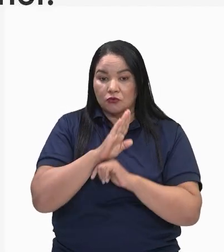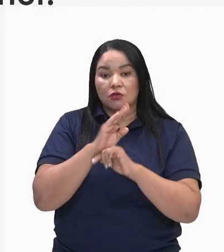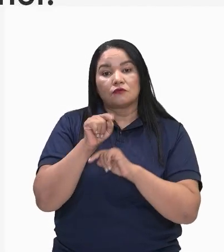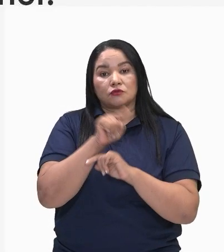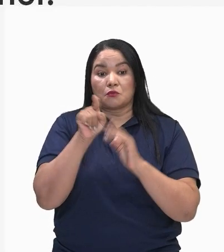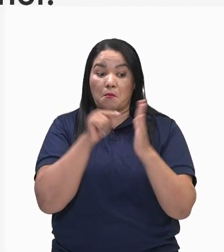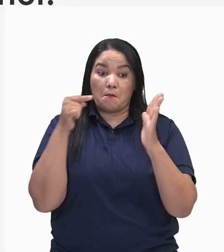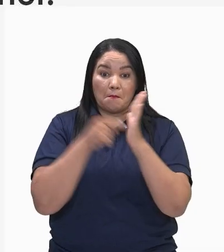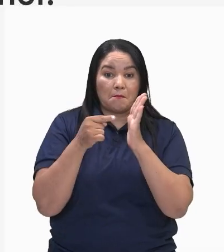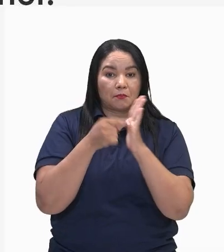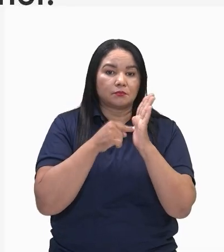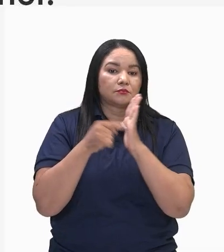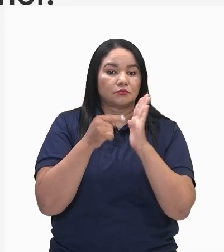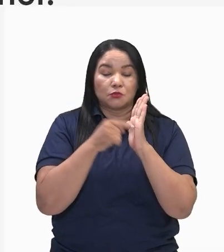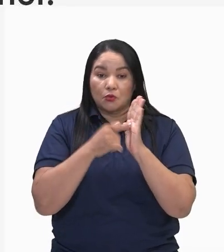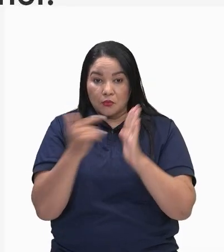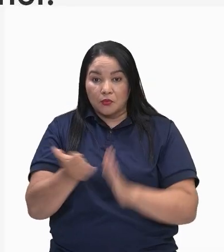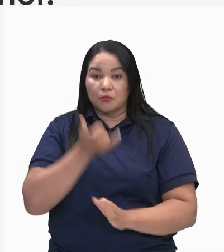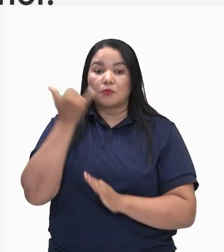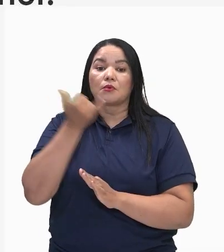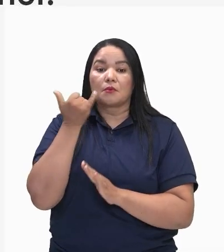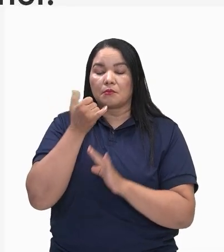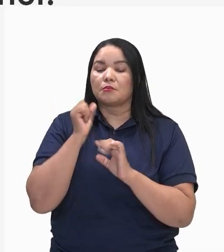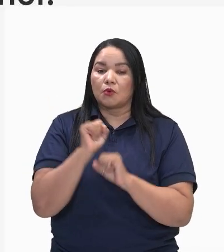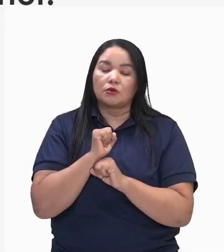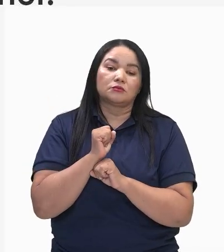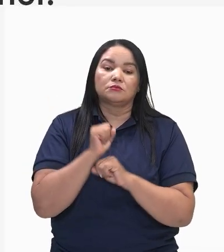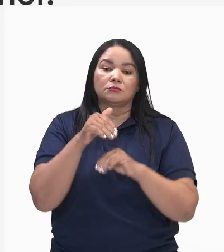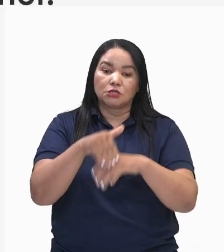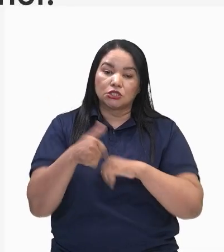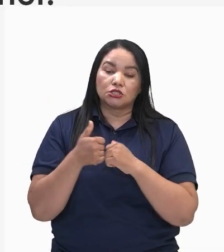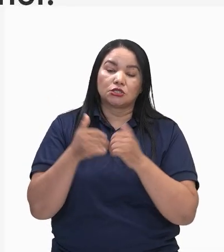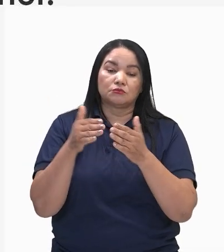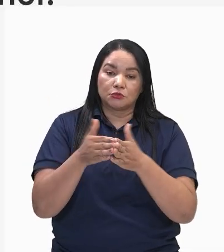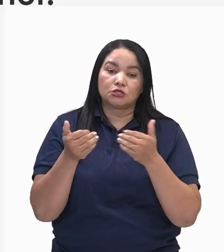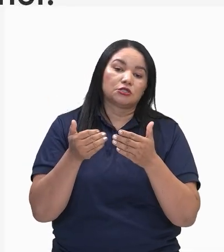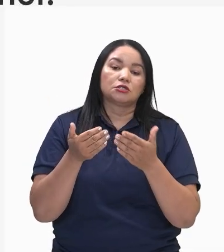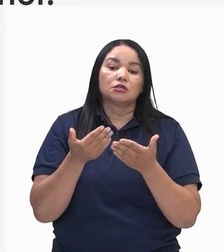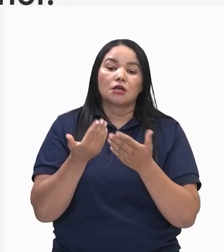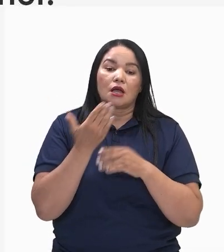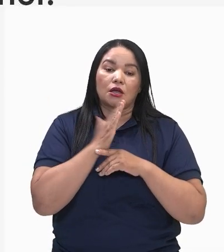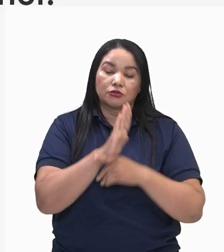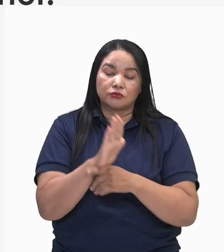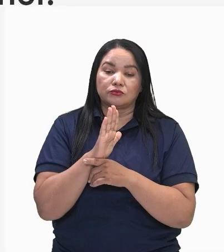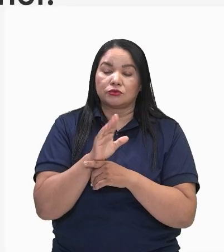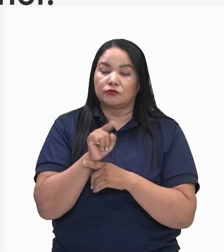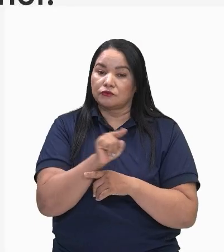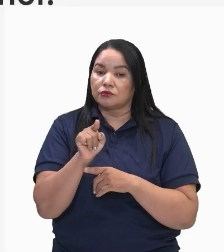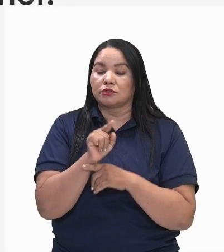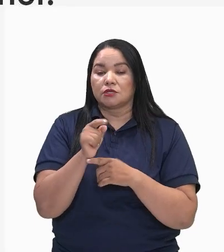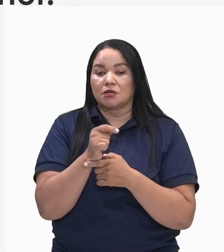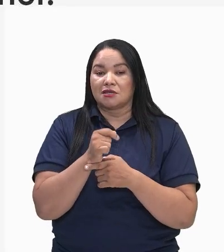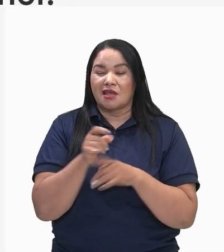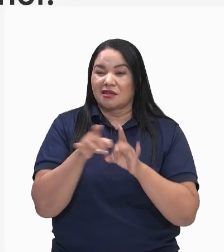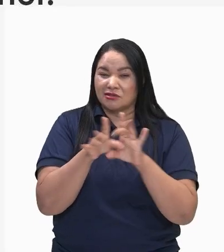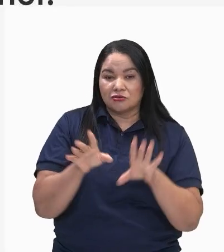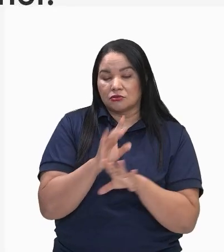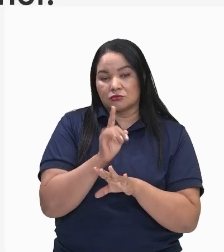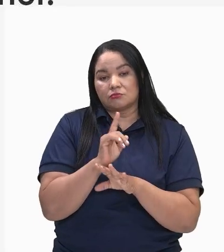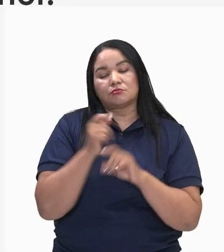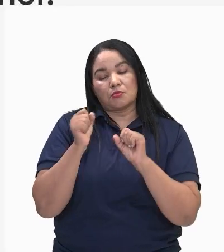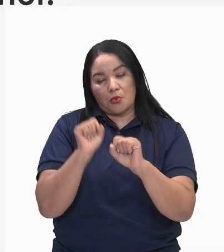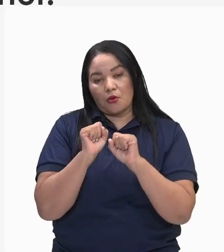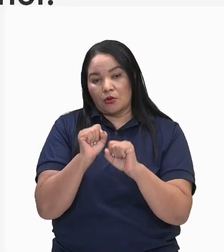esses números do seu telefone e buscar ajuda, né? Nunca dispense essa ajuda no caso aí dessas